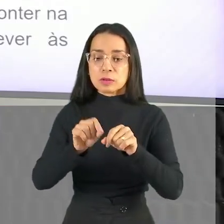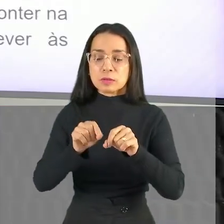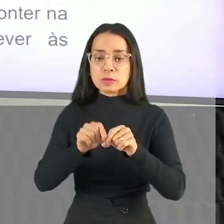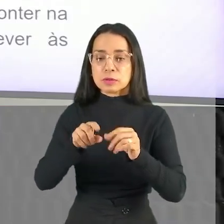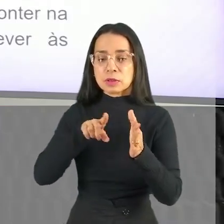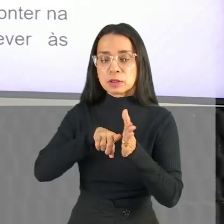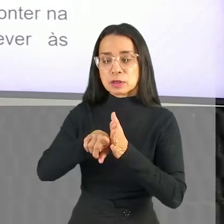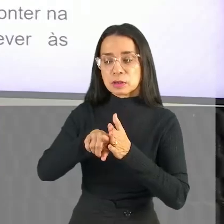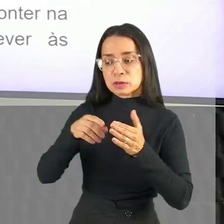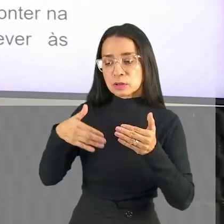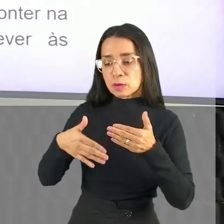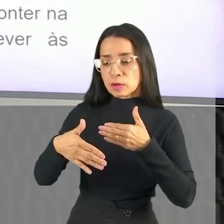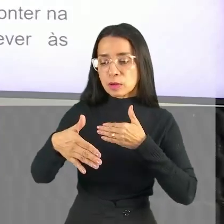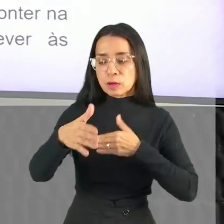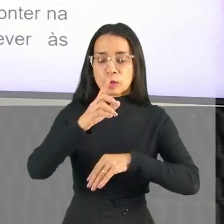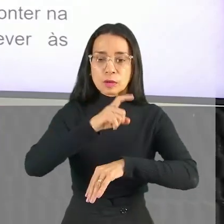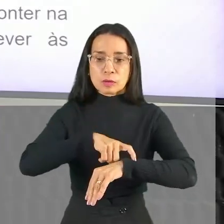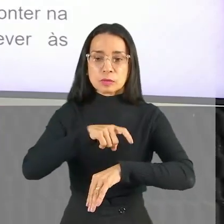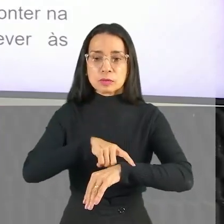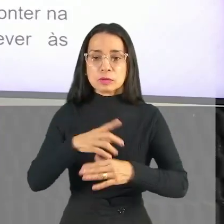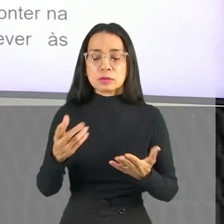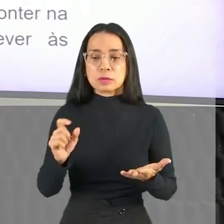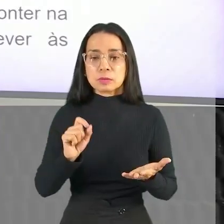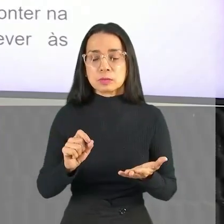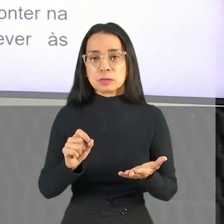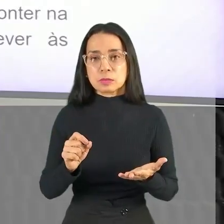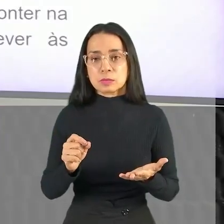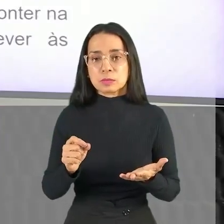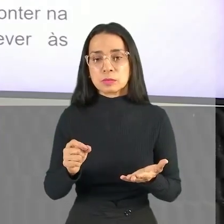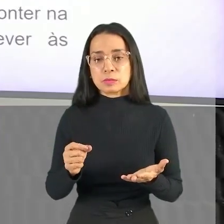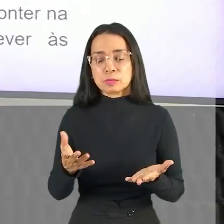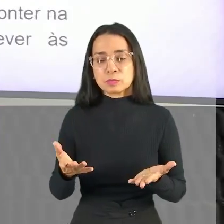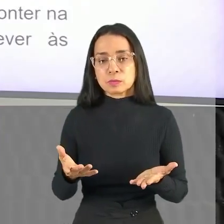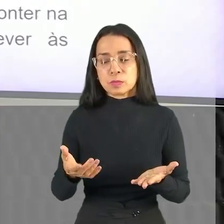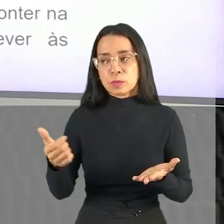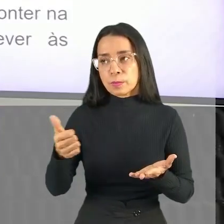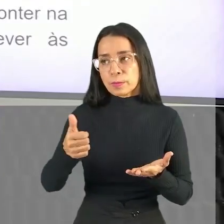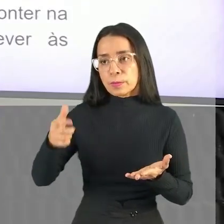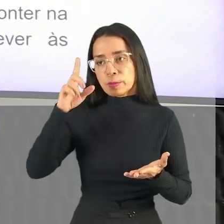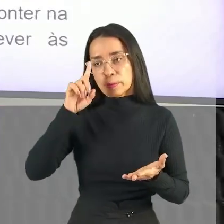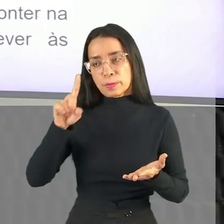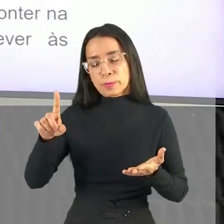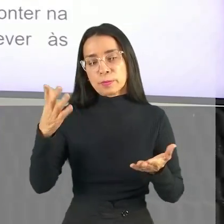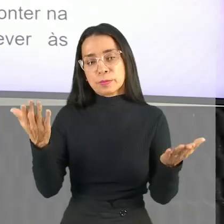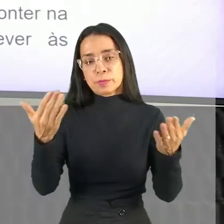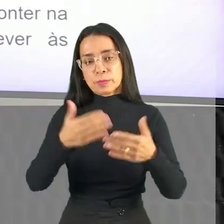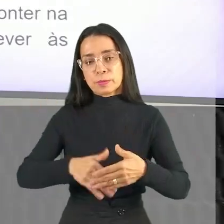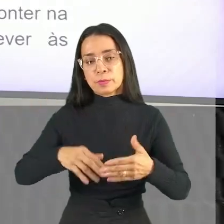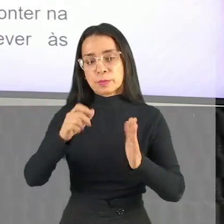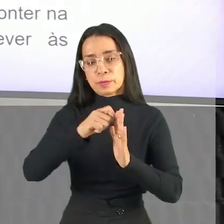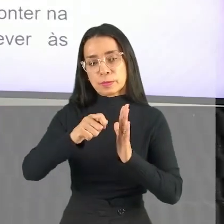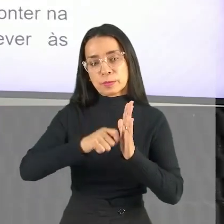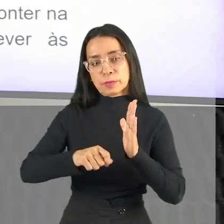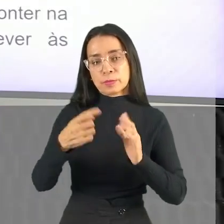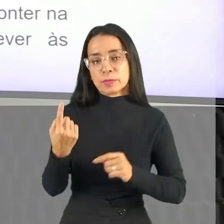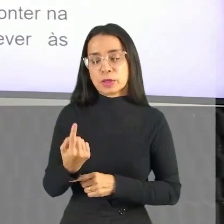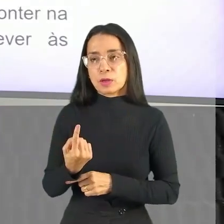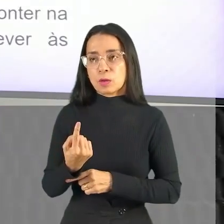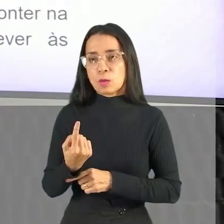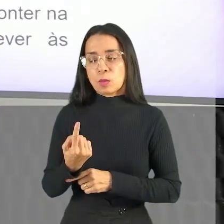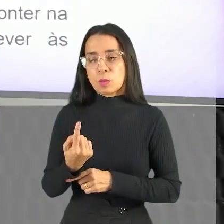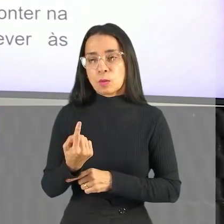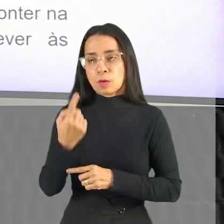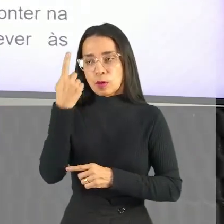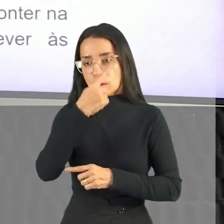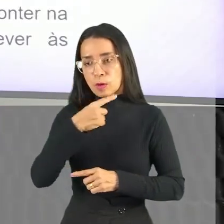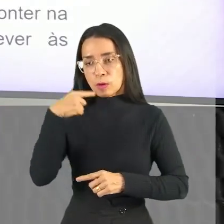ao longo desse tempo que é dado. Neste dia da prova de redação, você tem 1 hora a mais,